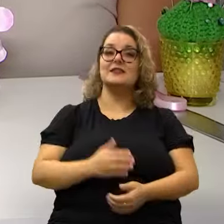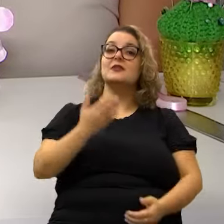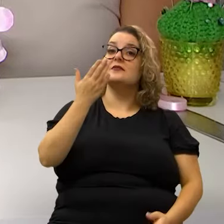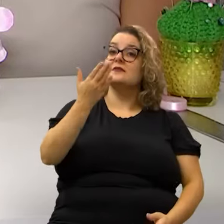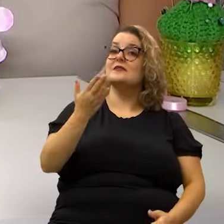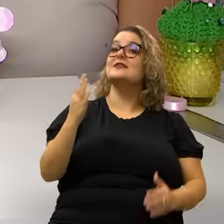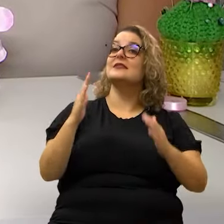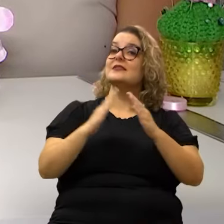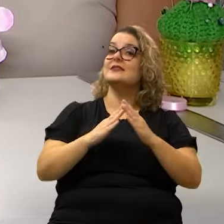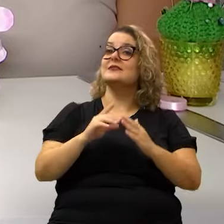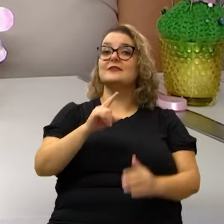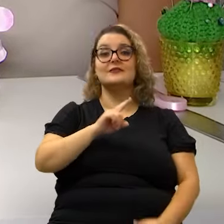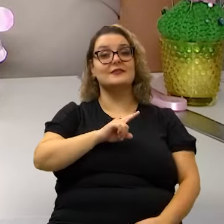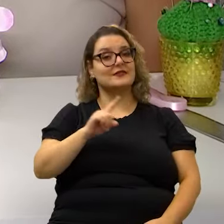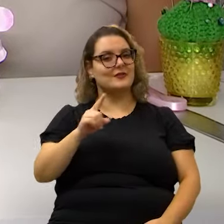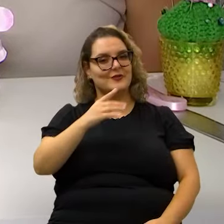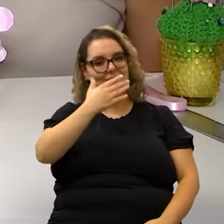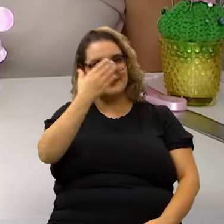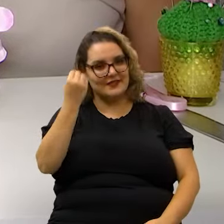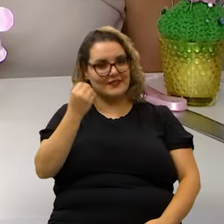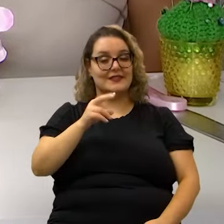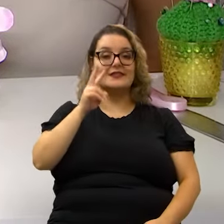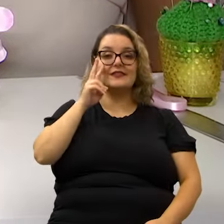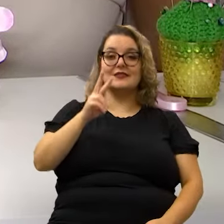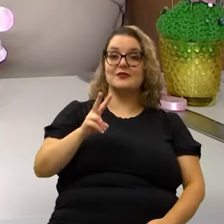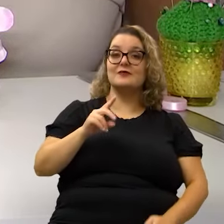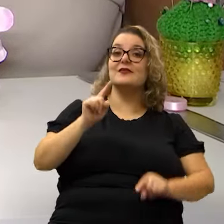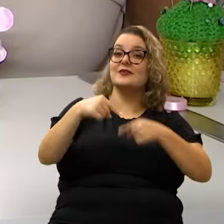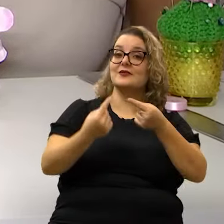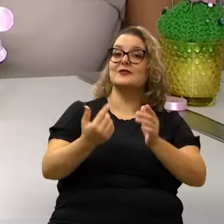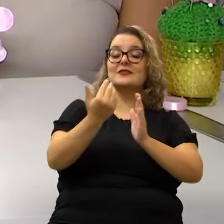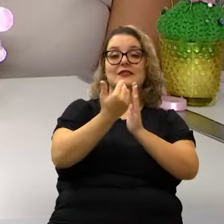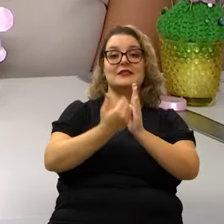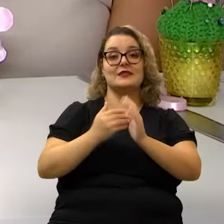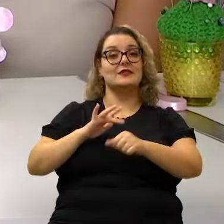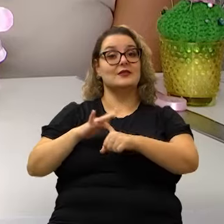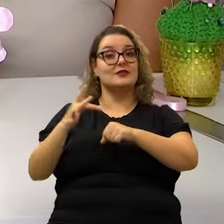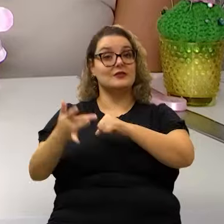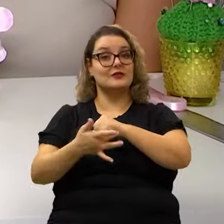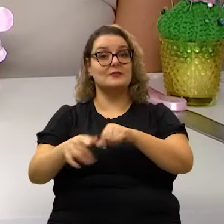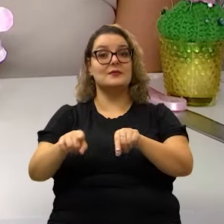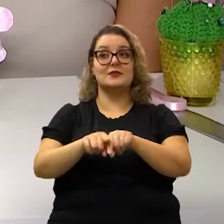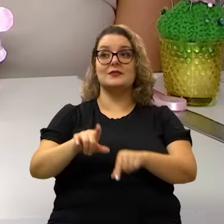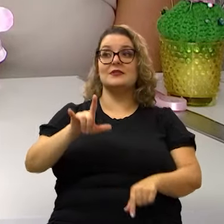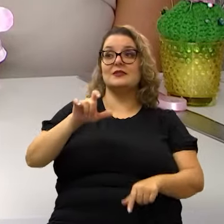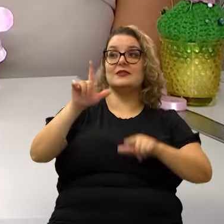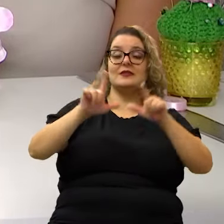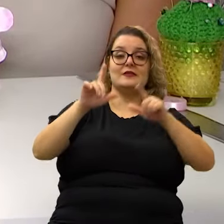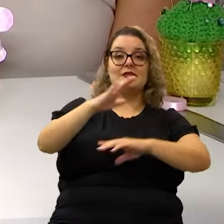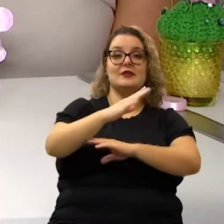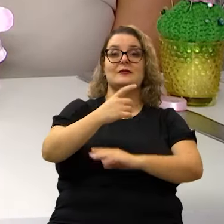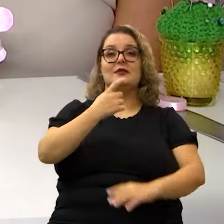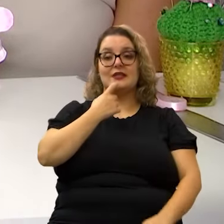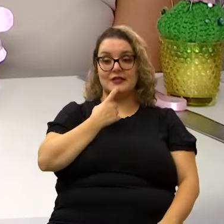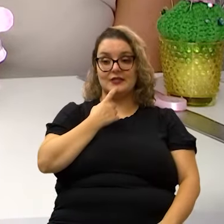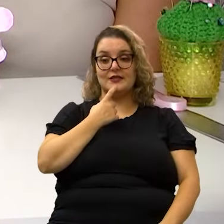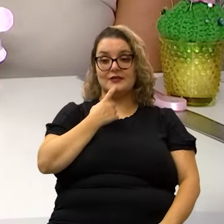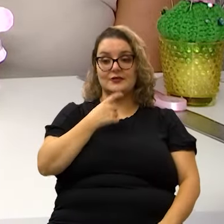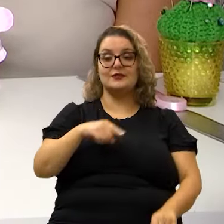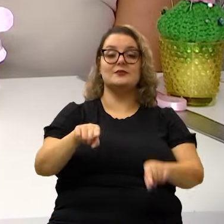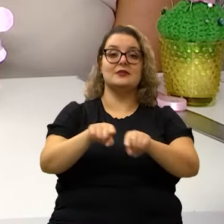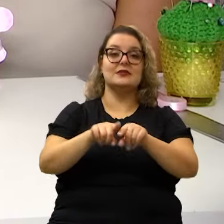de casa, não deixe de assistir a gente pela rede social também, pelo Instagram da TV Câmara Campinas,